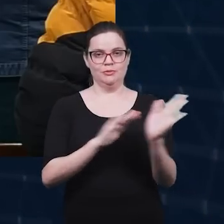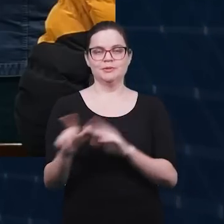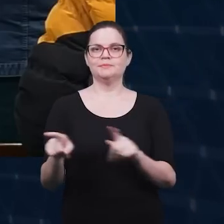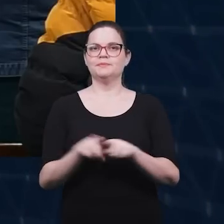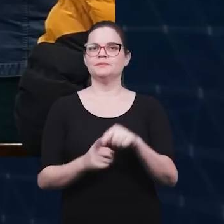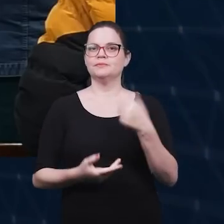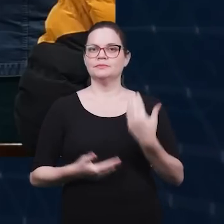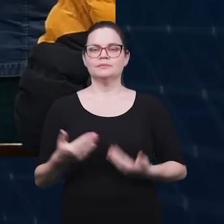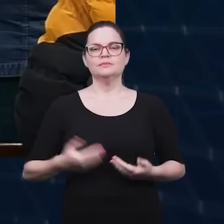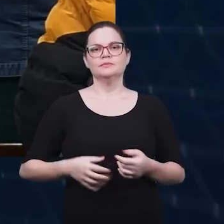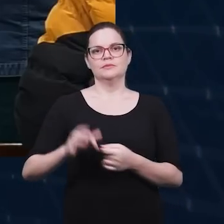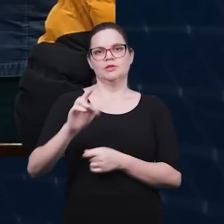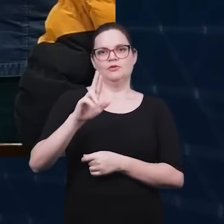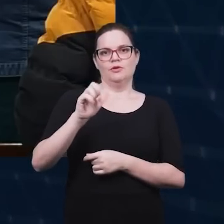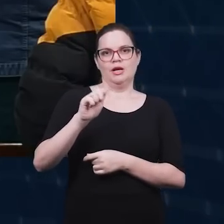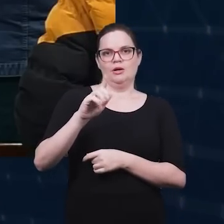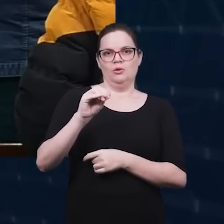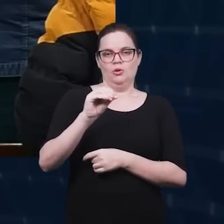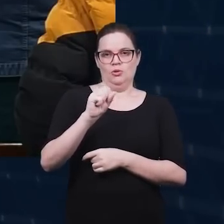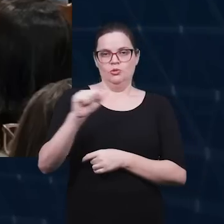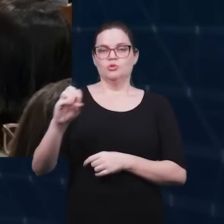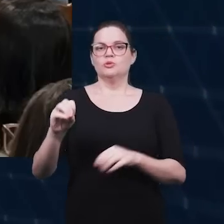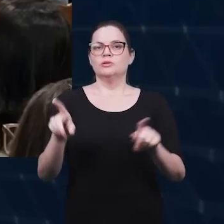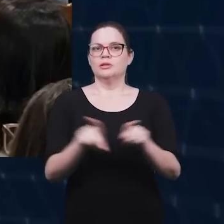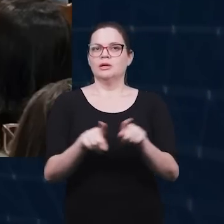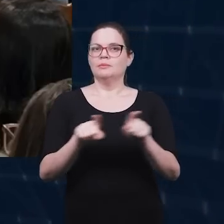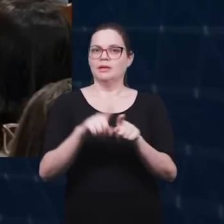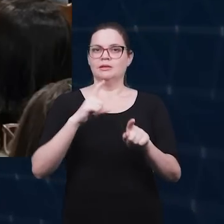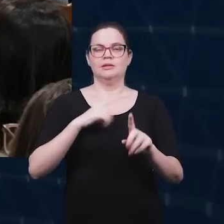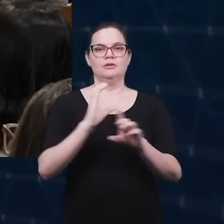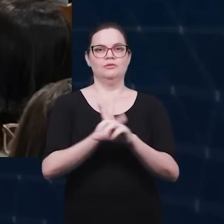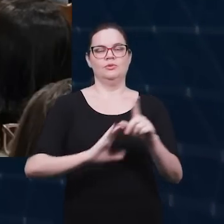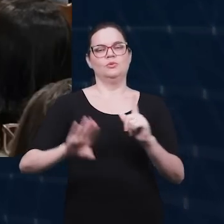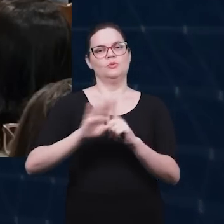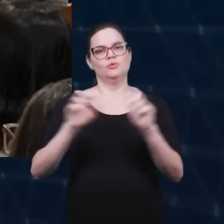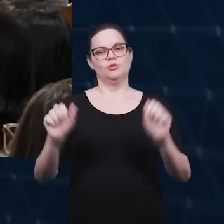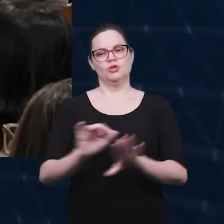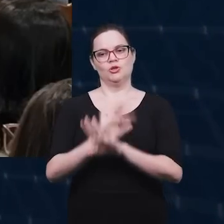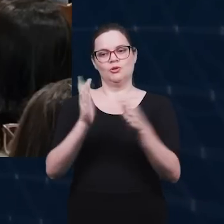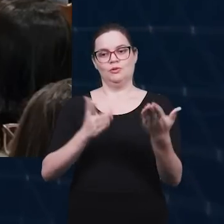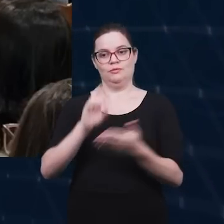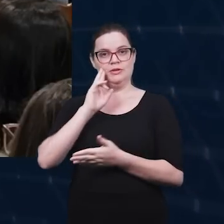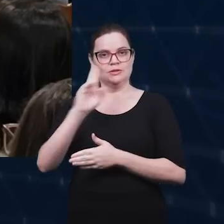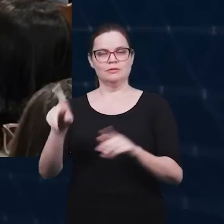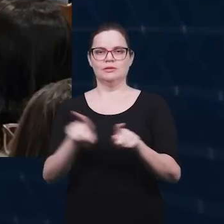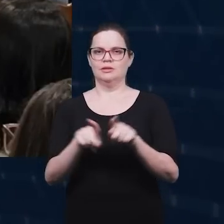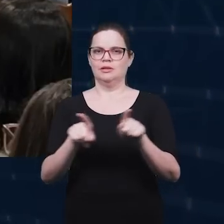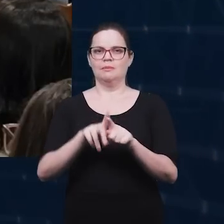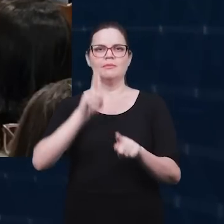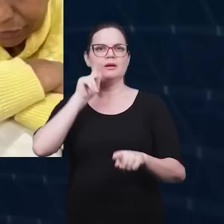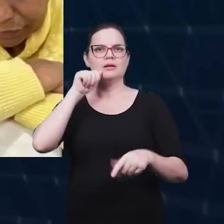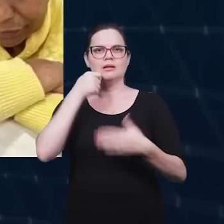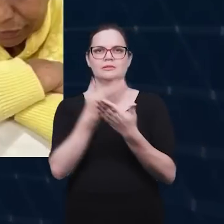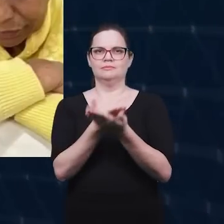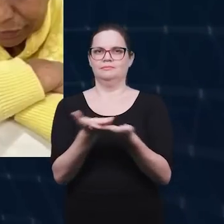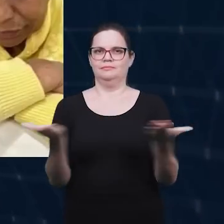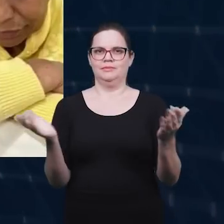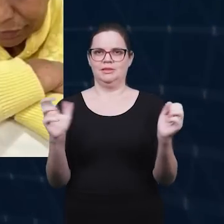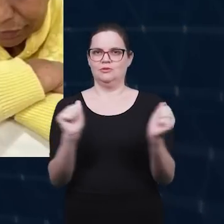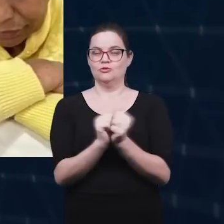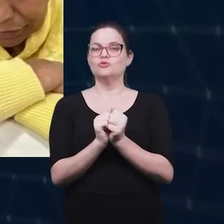região de Fragoso também estiveram reunidos para um culto de glorificação e assentaram-se à mesa para